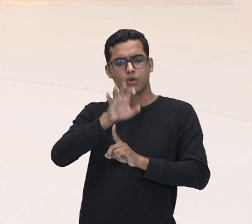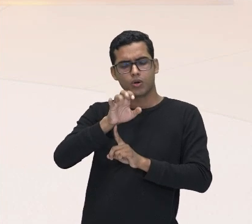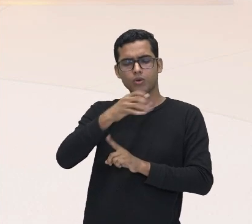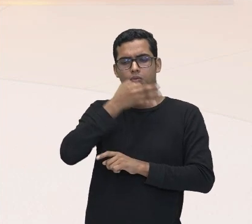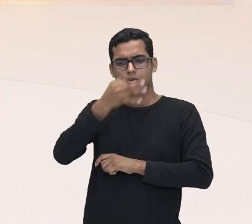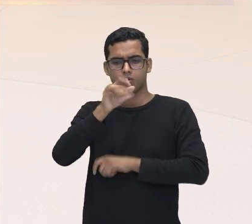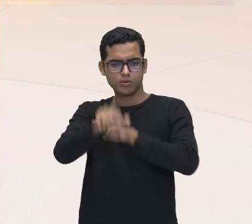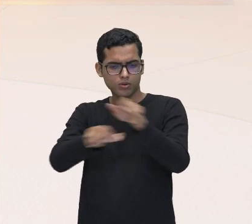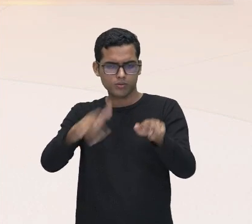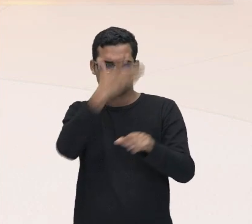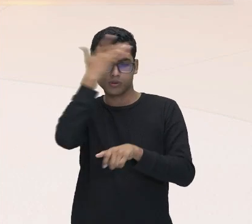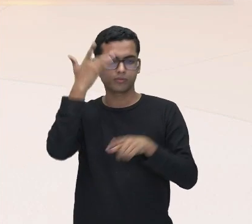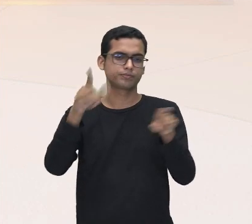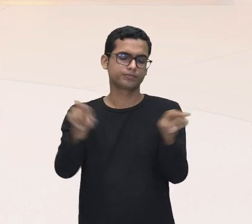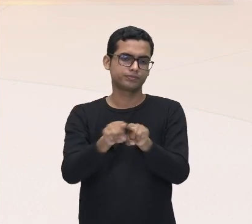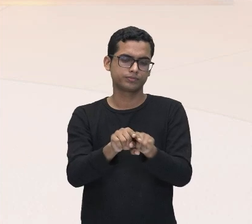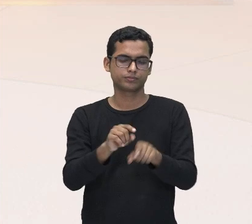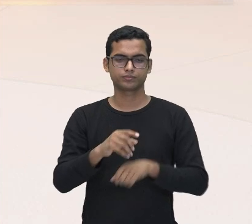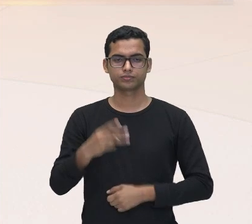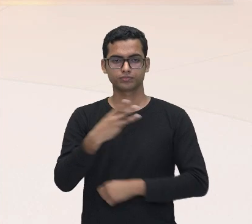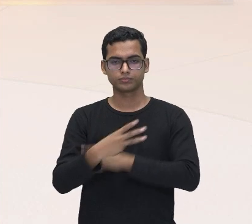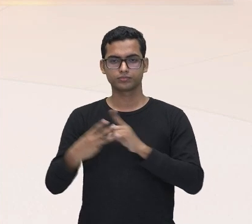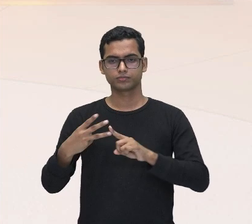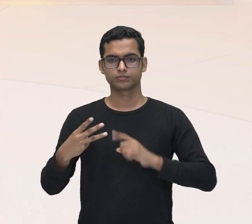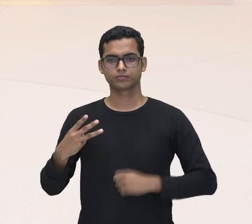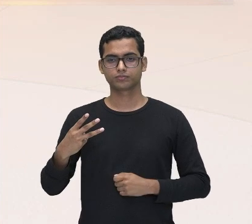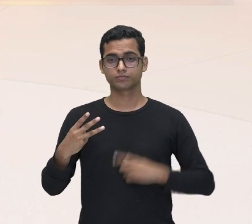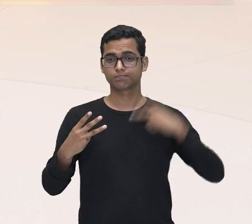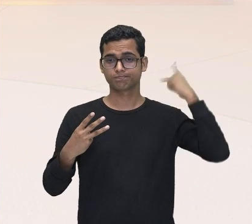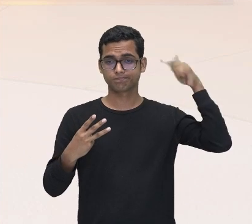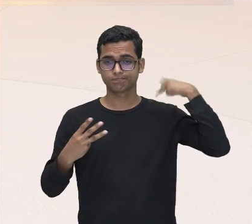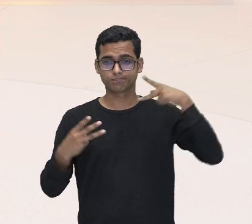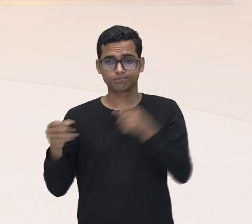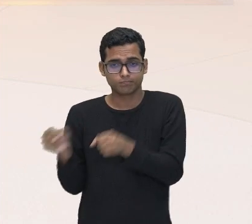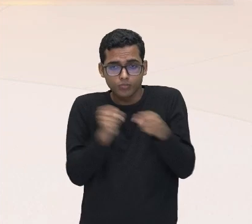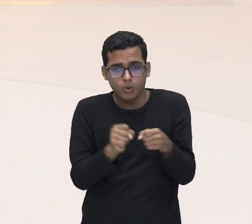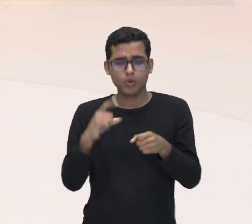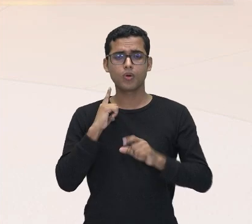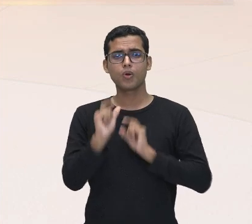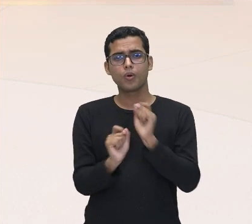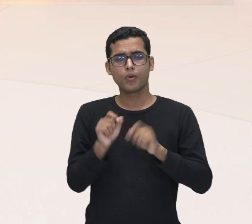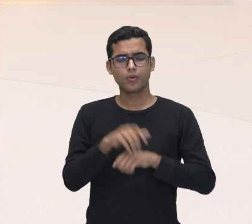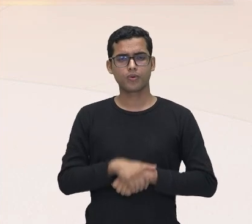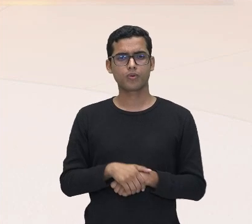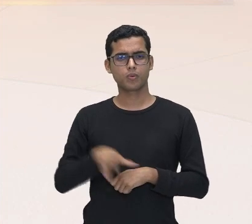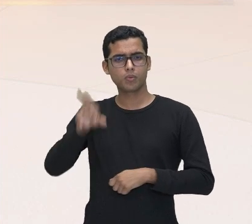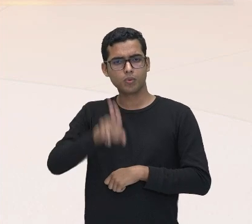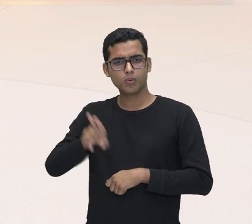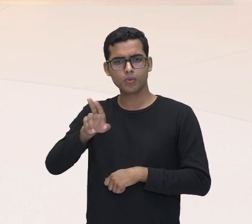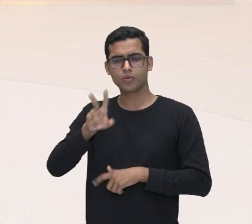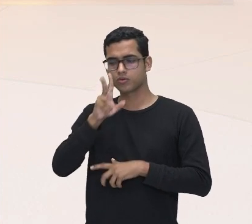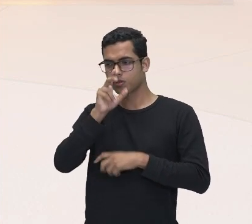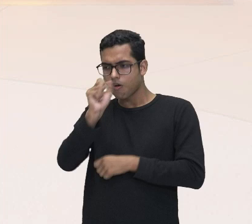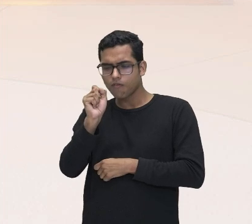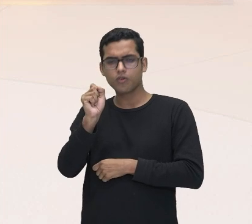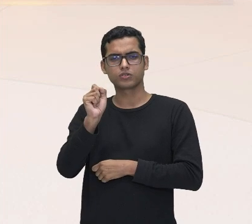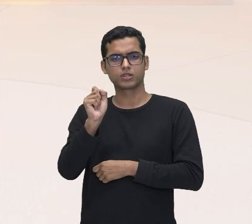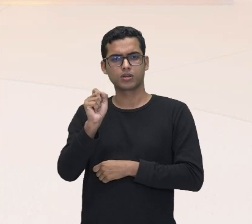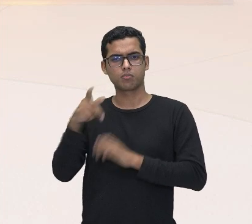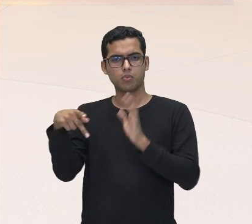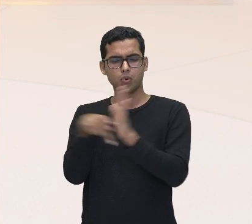político refere-se à possibilidade de uso da força como último recurso